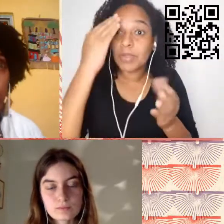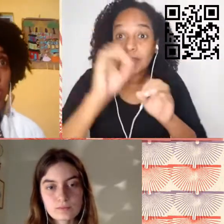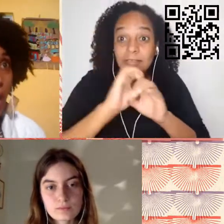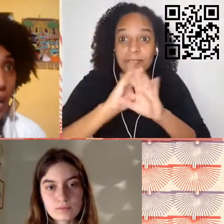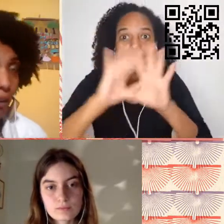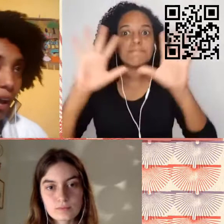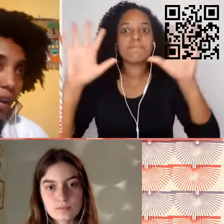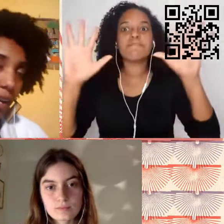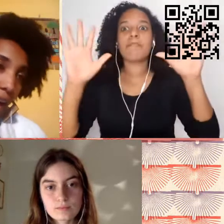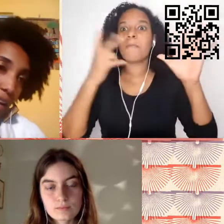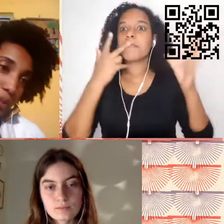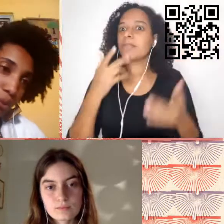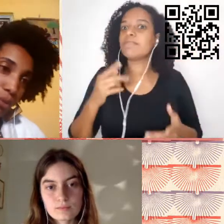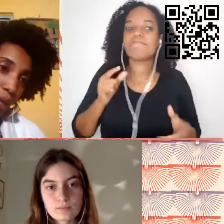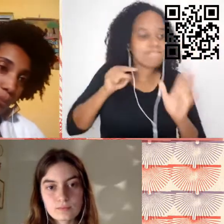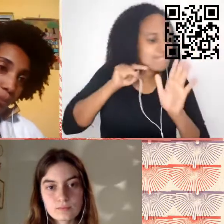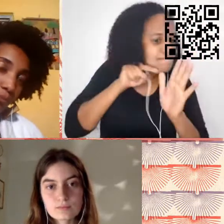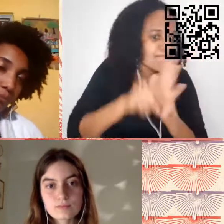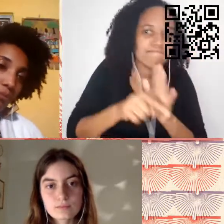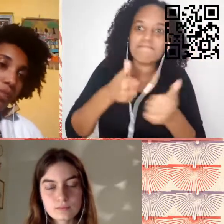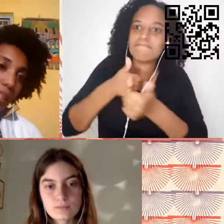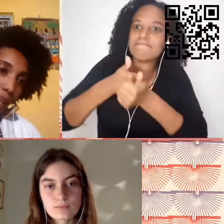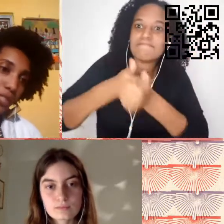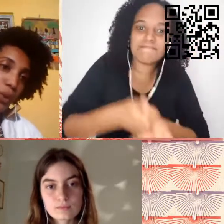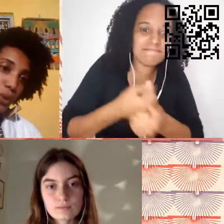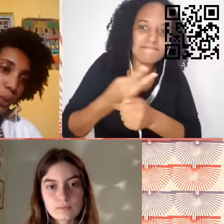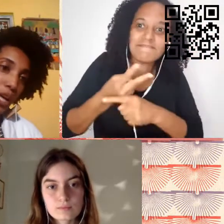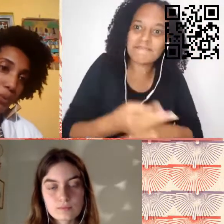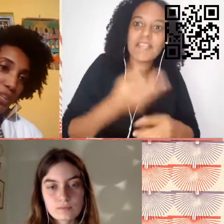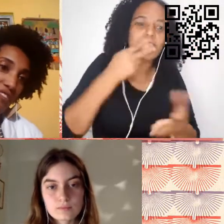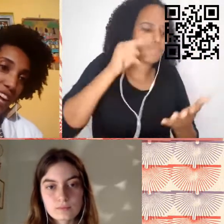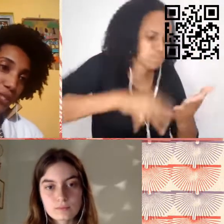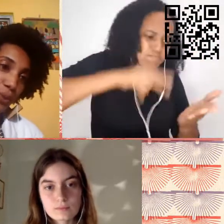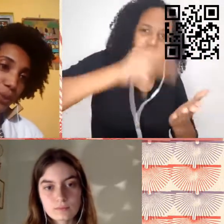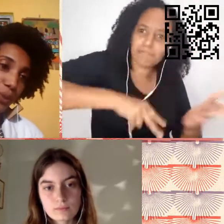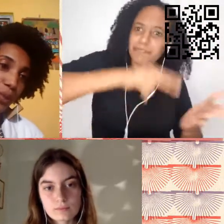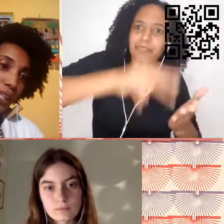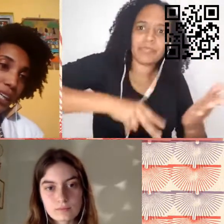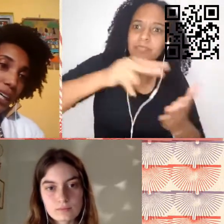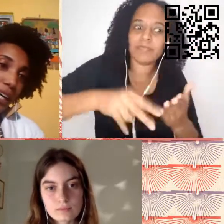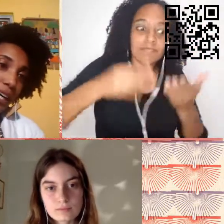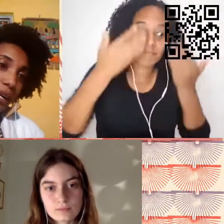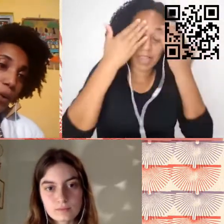me debrucei à leitura. E ela se tornou aí um universo